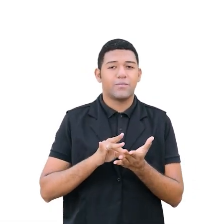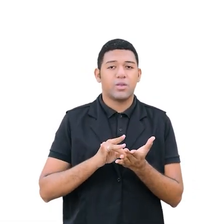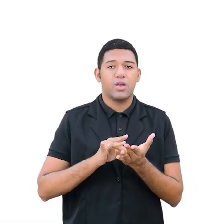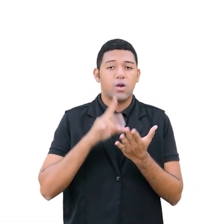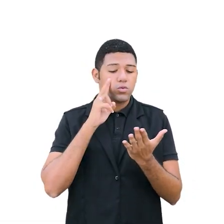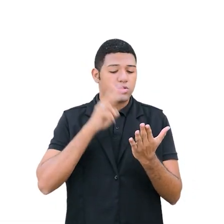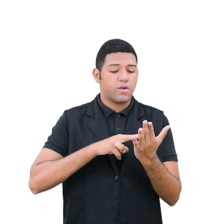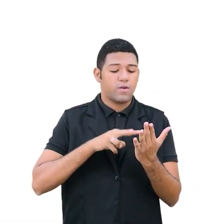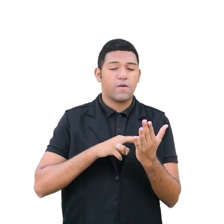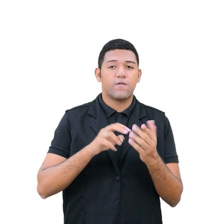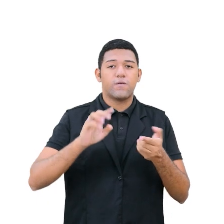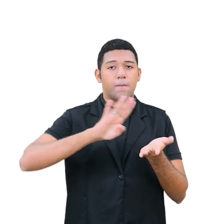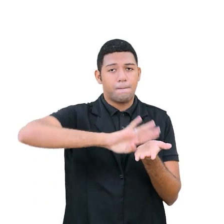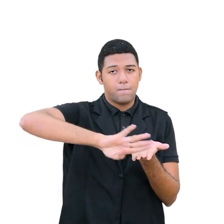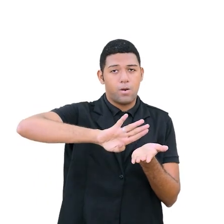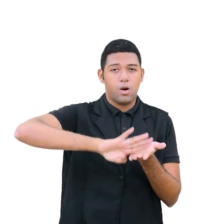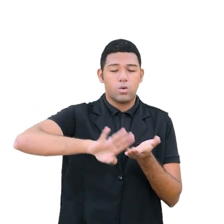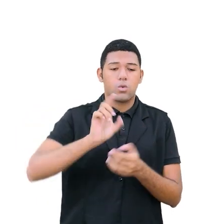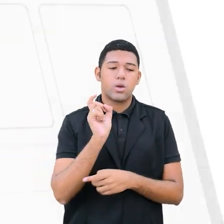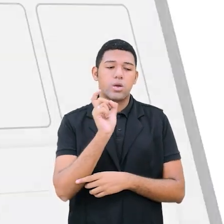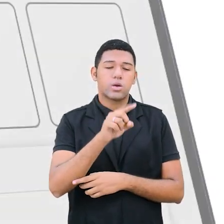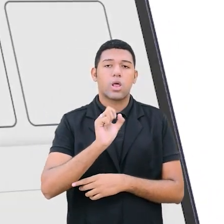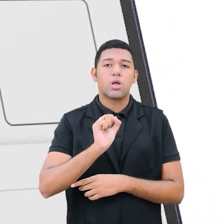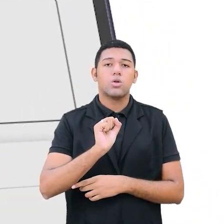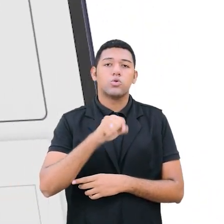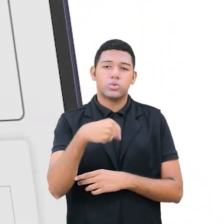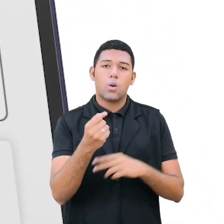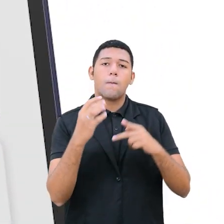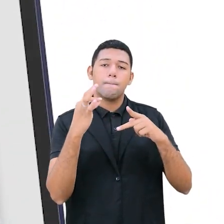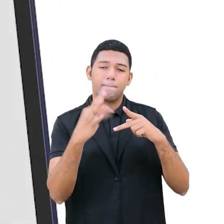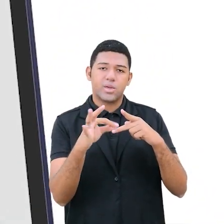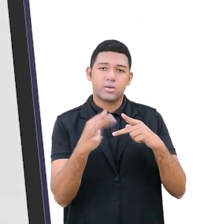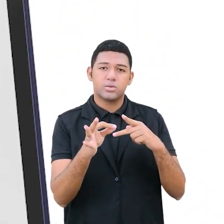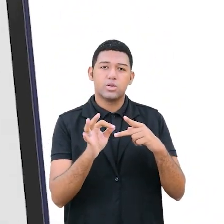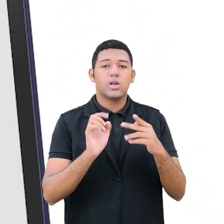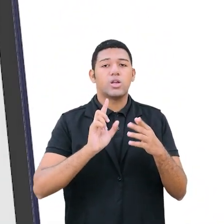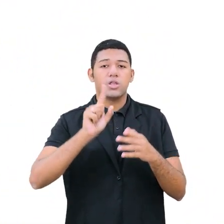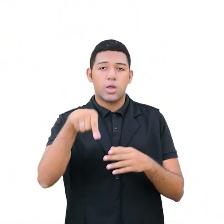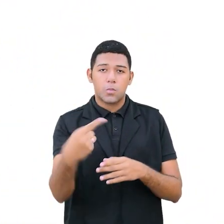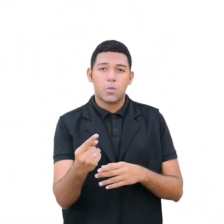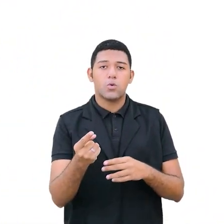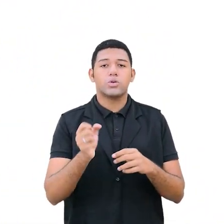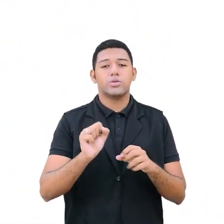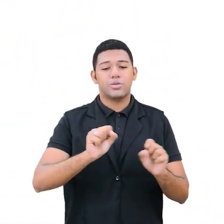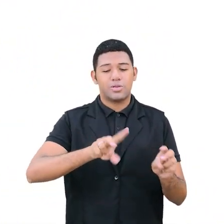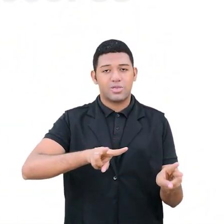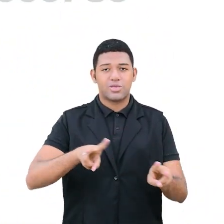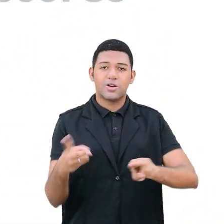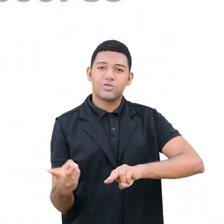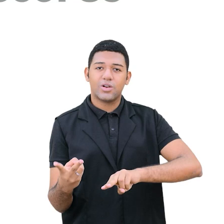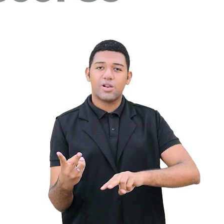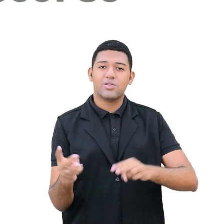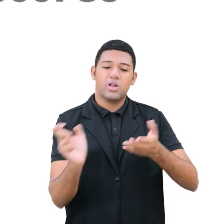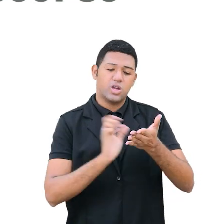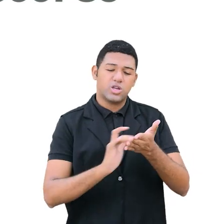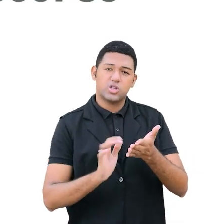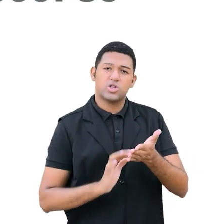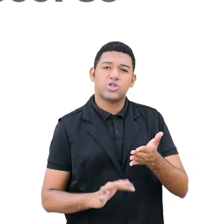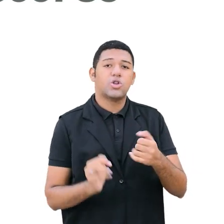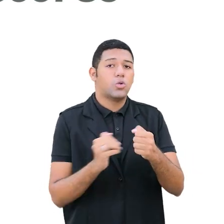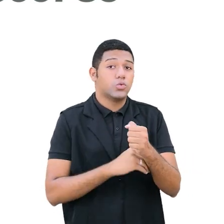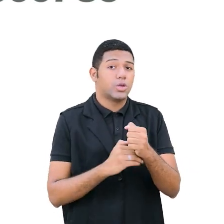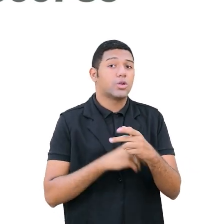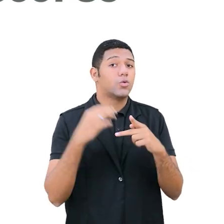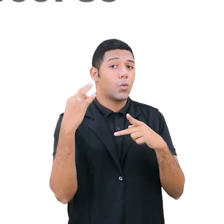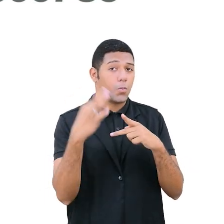aplicativo do seu banco Clique na opção cliques e em seguida vai na opção transferência depois é só digitar nossa chave pix